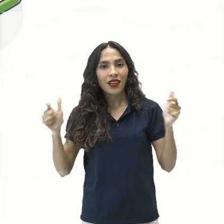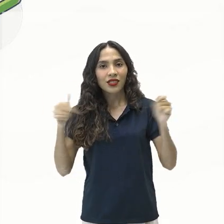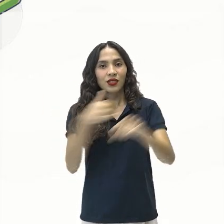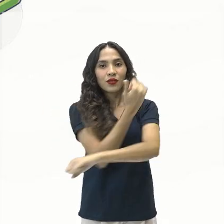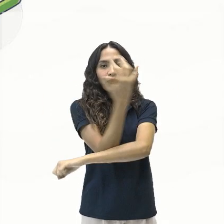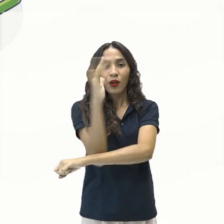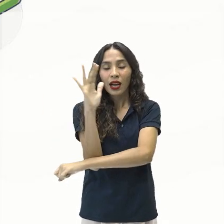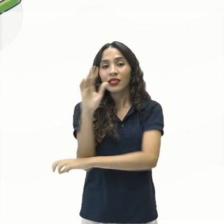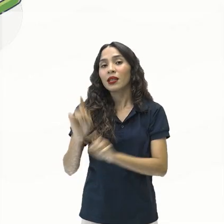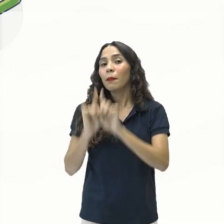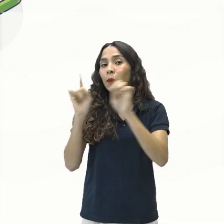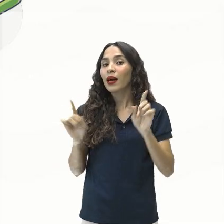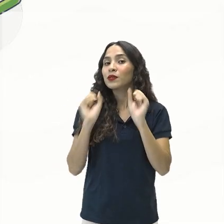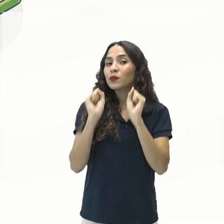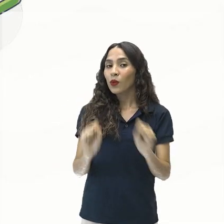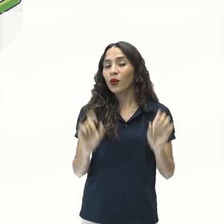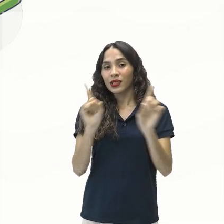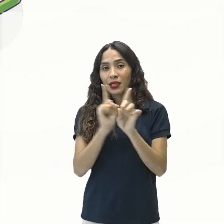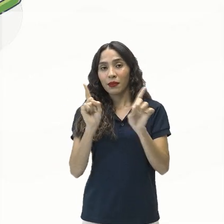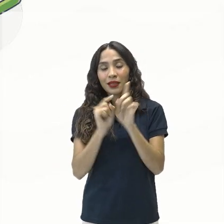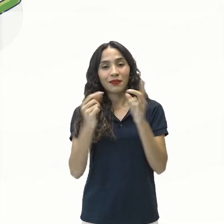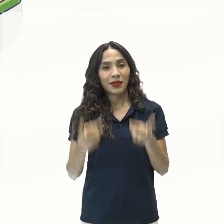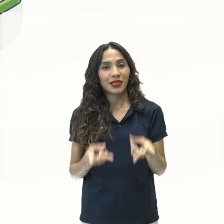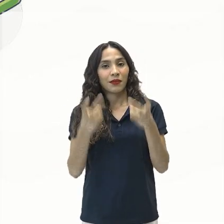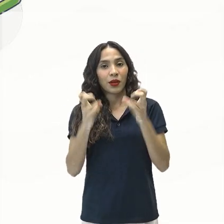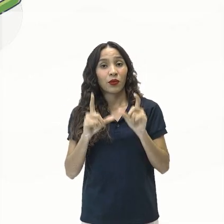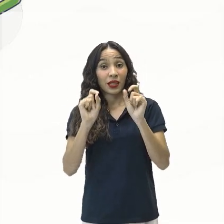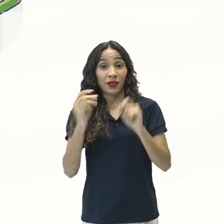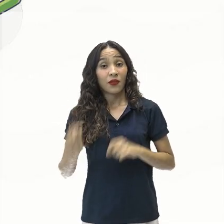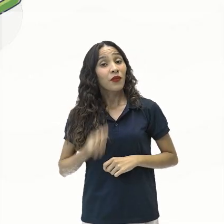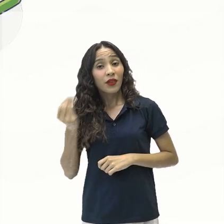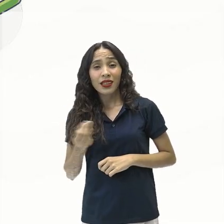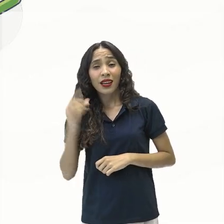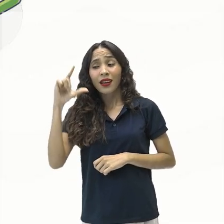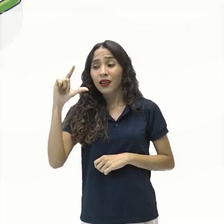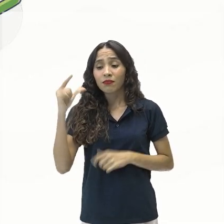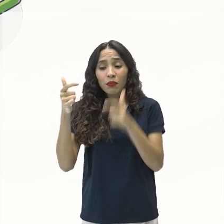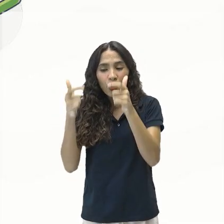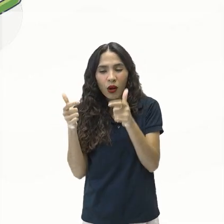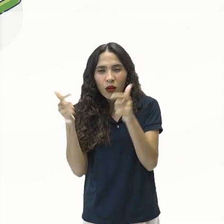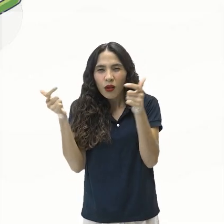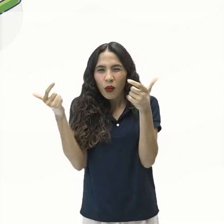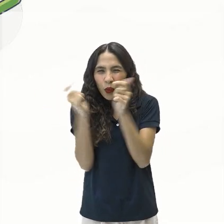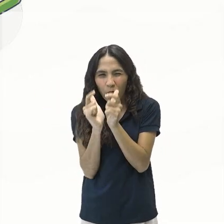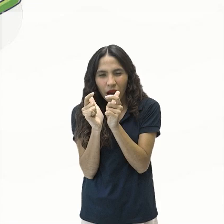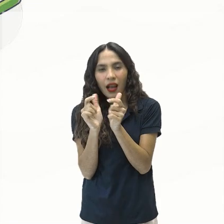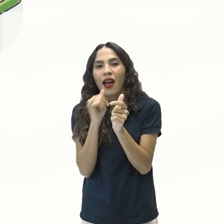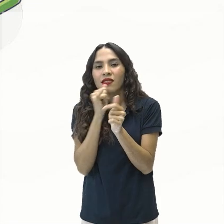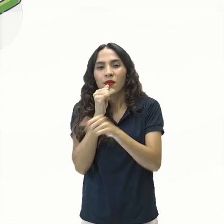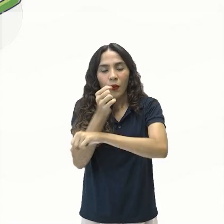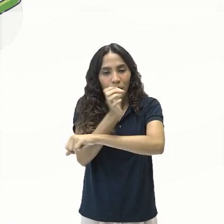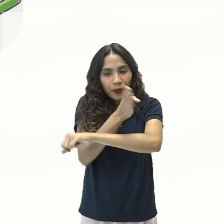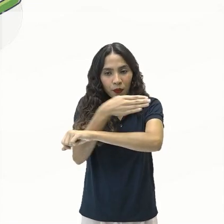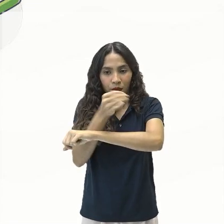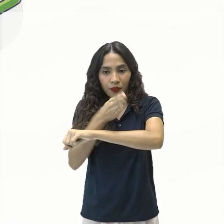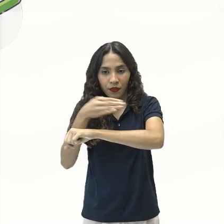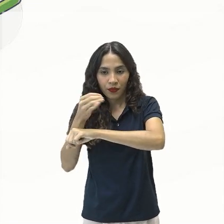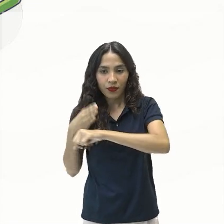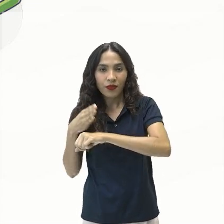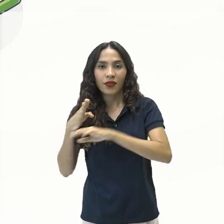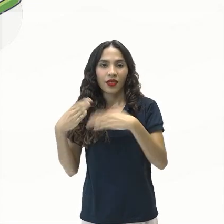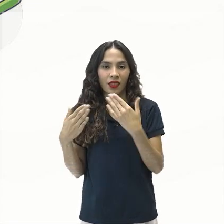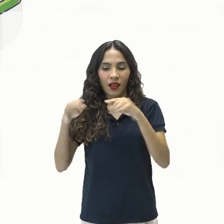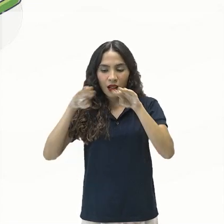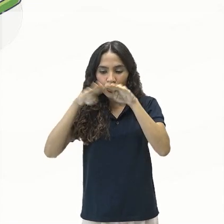floresta, mas a gente pode observar essa vida em um ambiente pequeno, como, por exemplo, os peixinhos ali que fazem parte